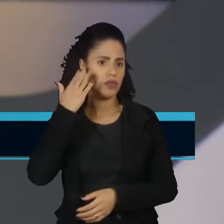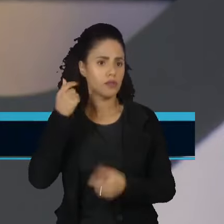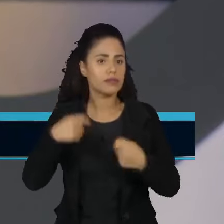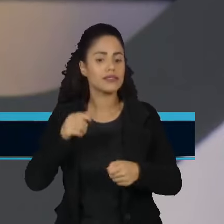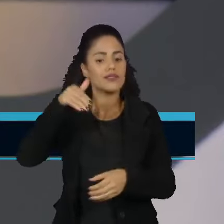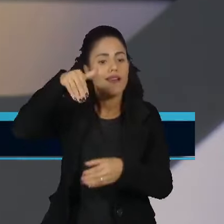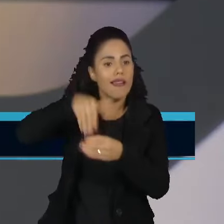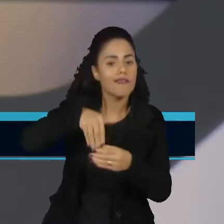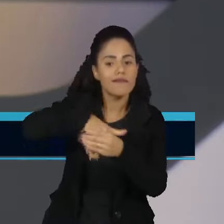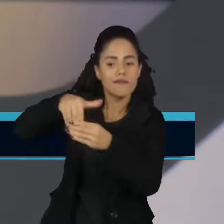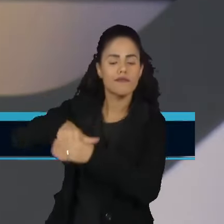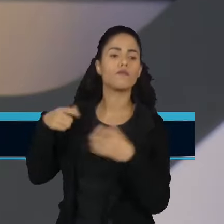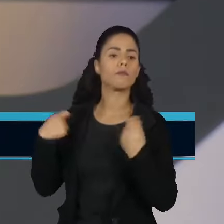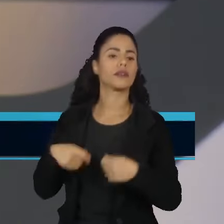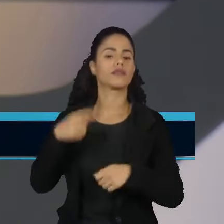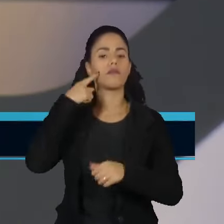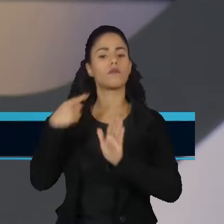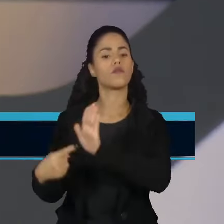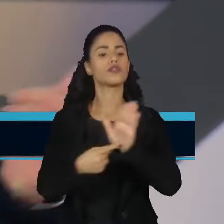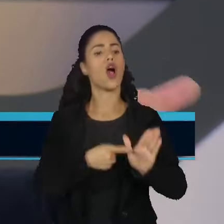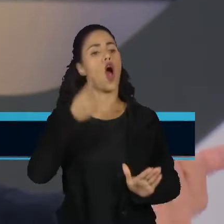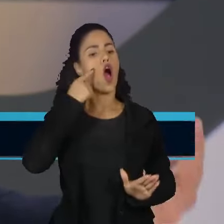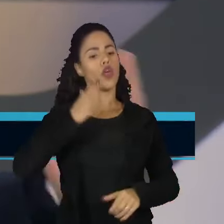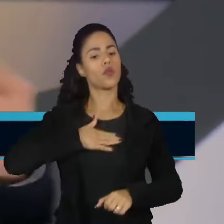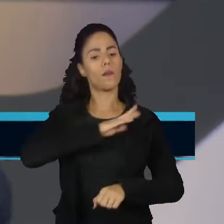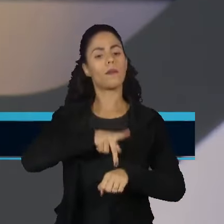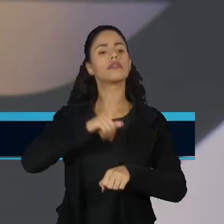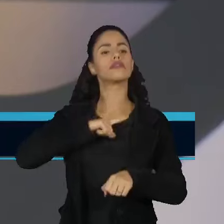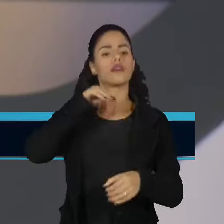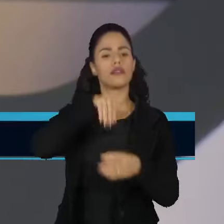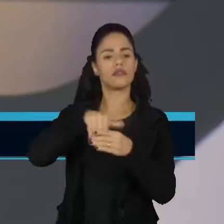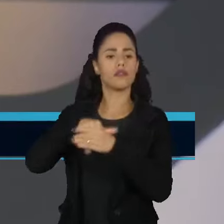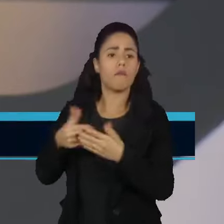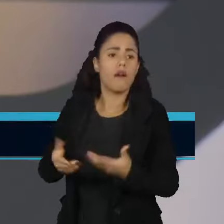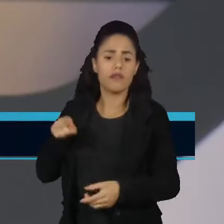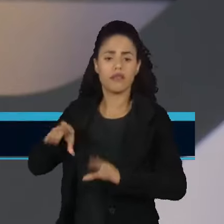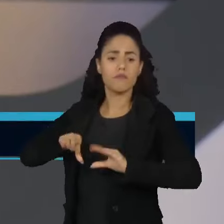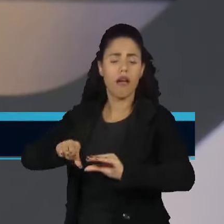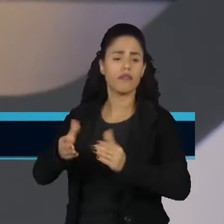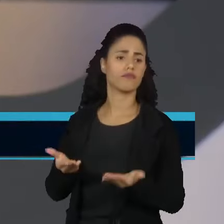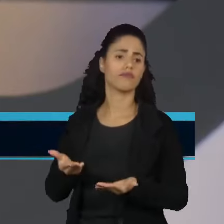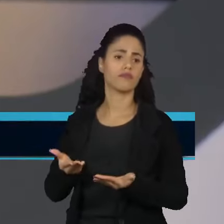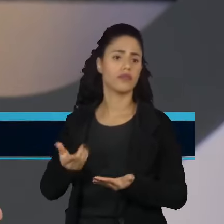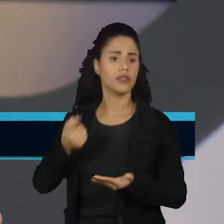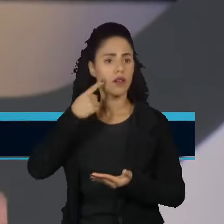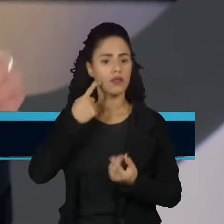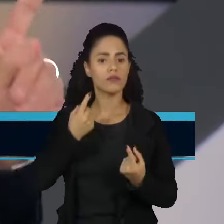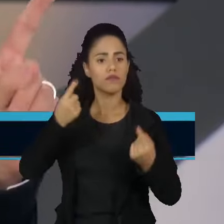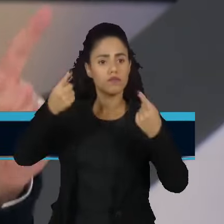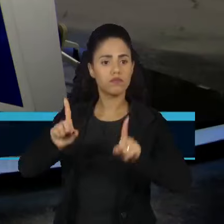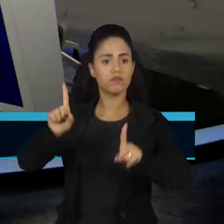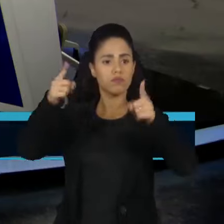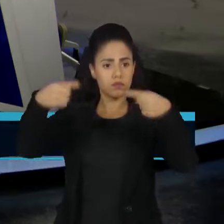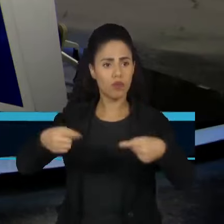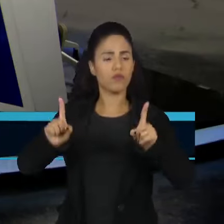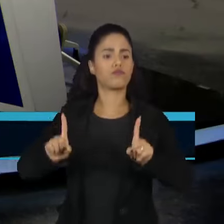eleições dessa autolegitimação, que é forçada. É bom lembrar que teve eleições anteriores que a oposição não concorreu. Foi um